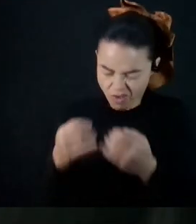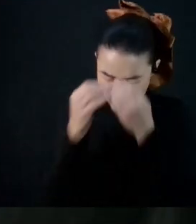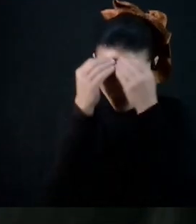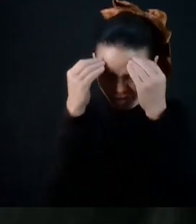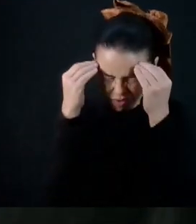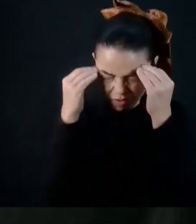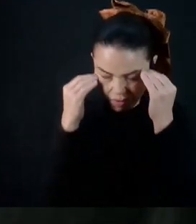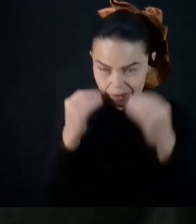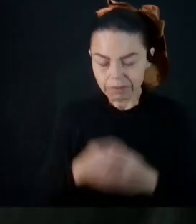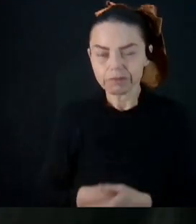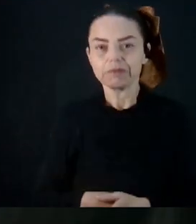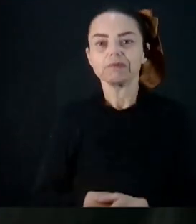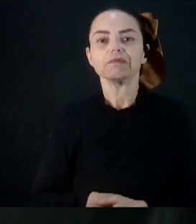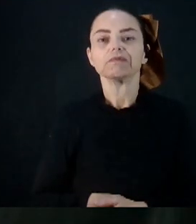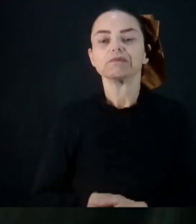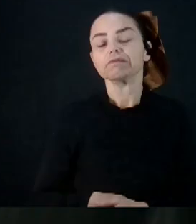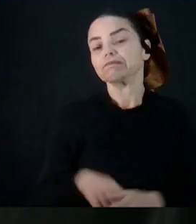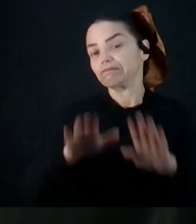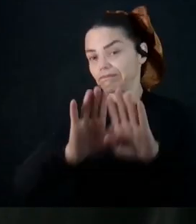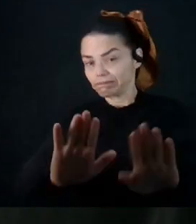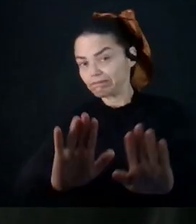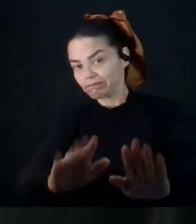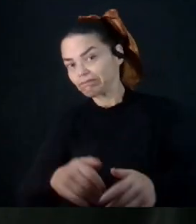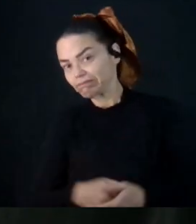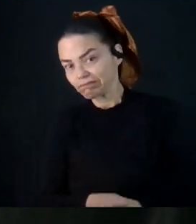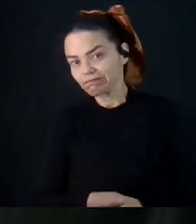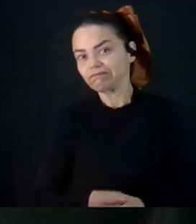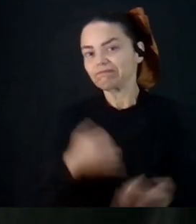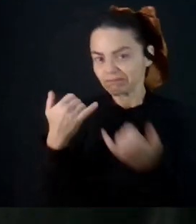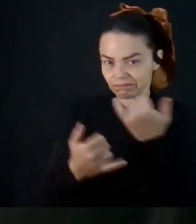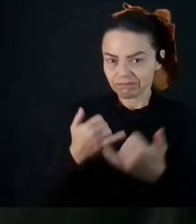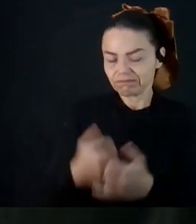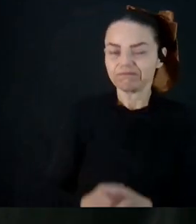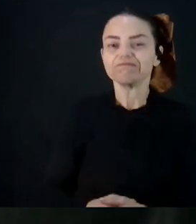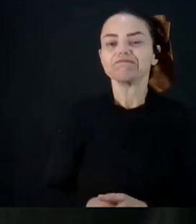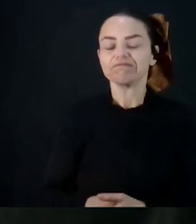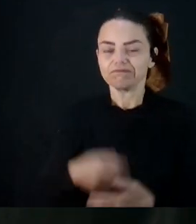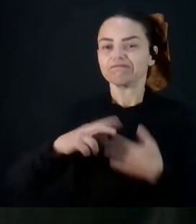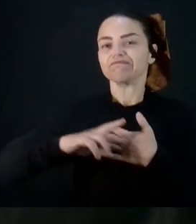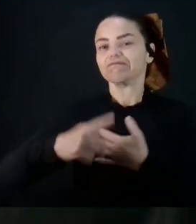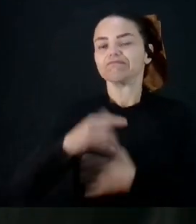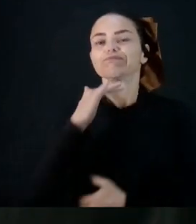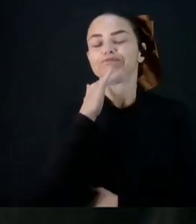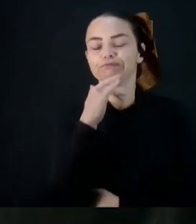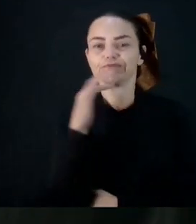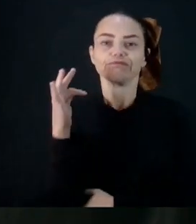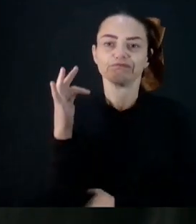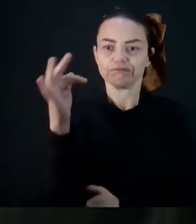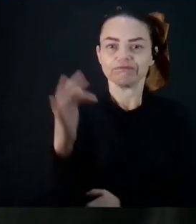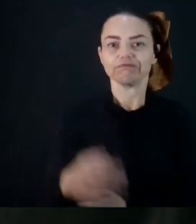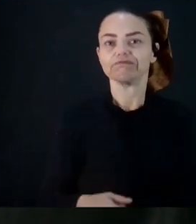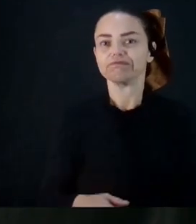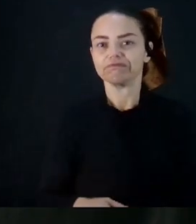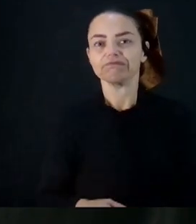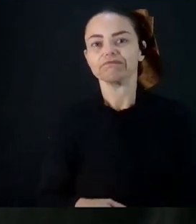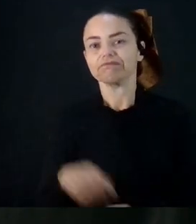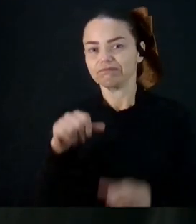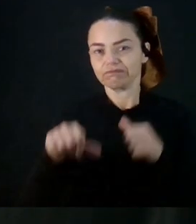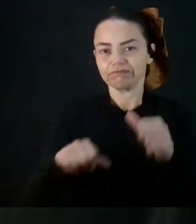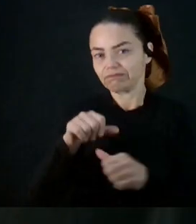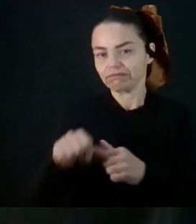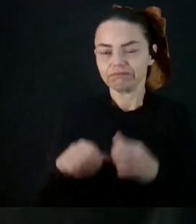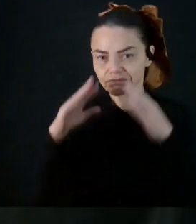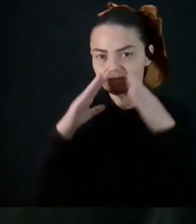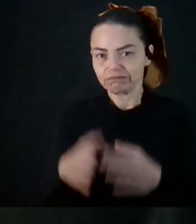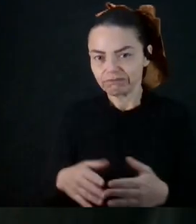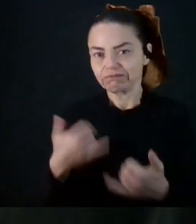né? Mas essa diversão pode trazer consequências no futuro e a gente pode mudar o foco da